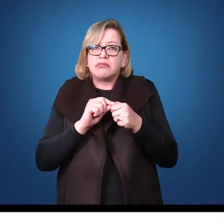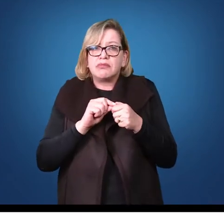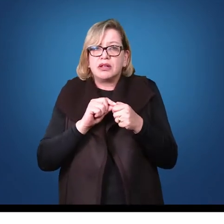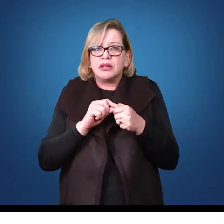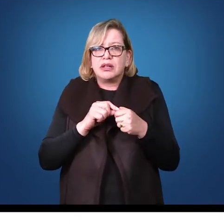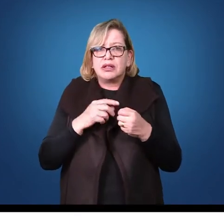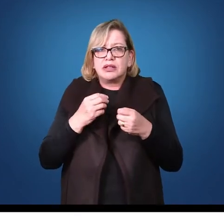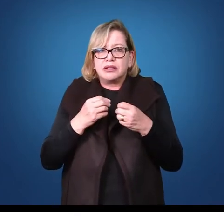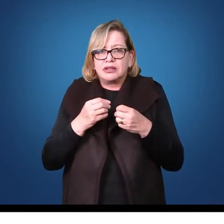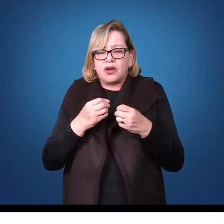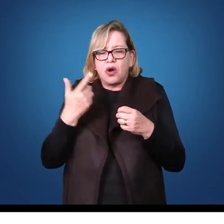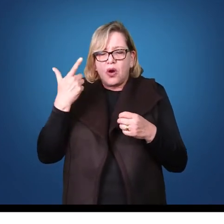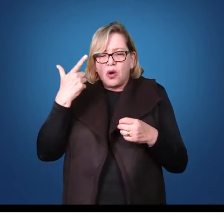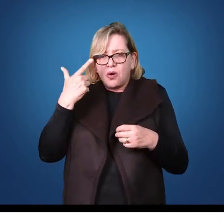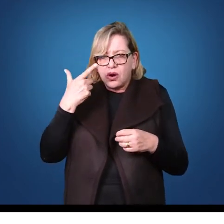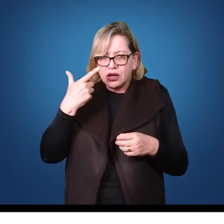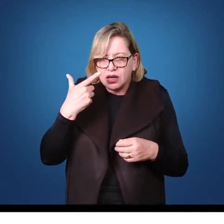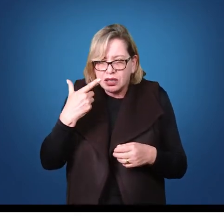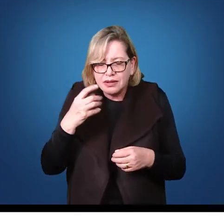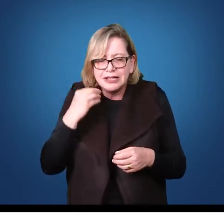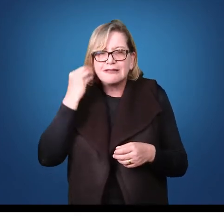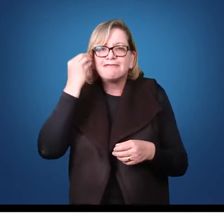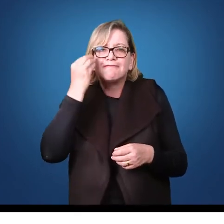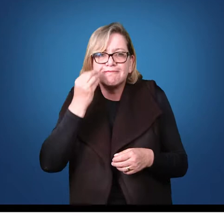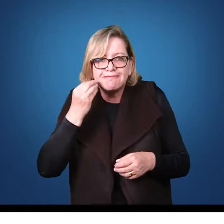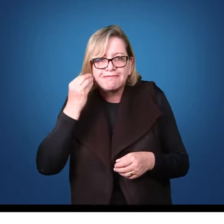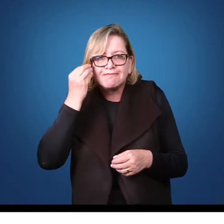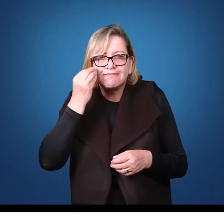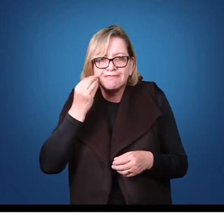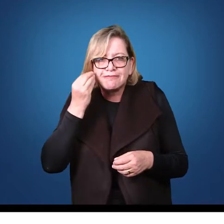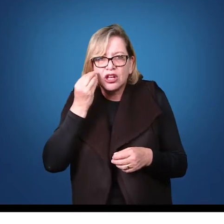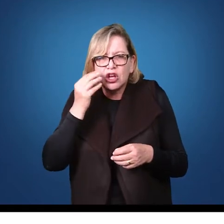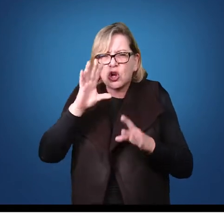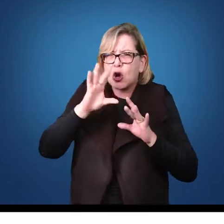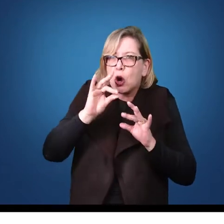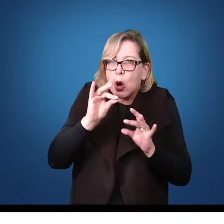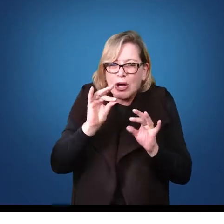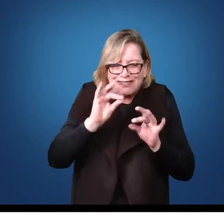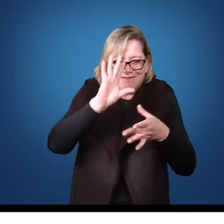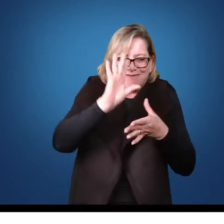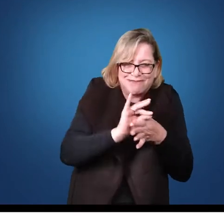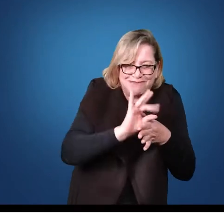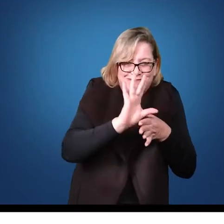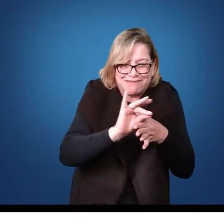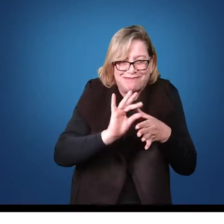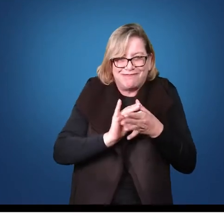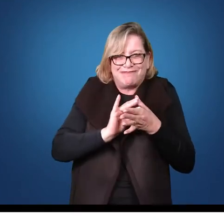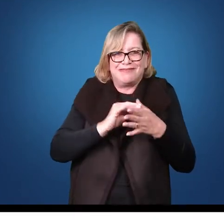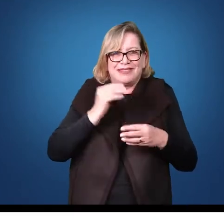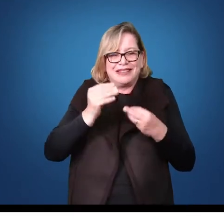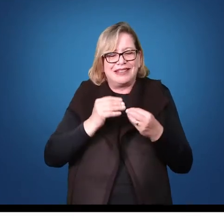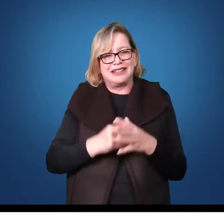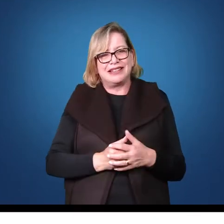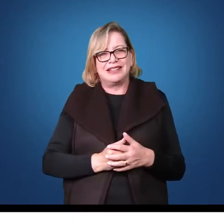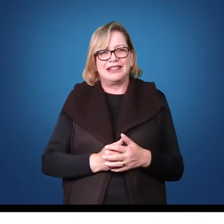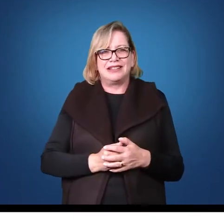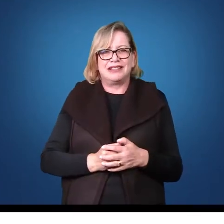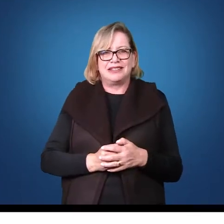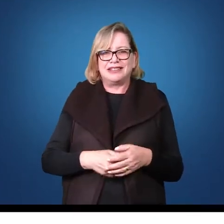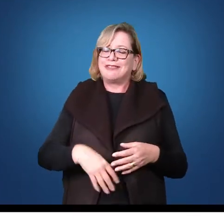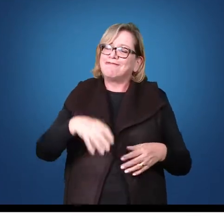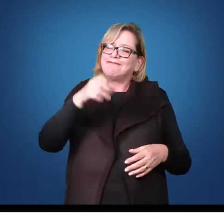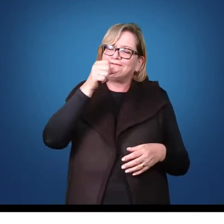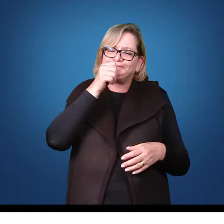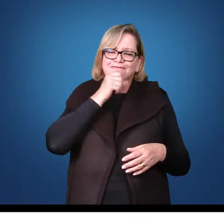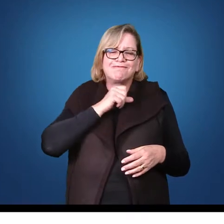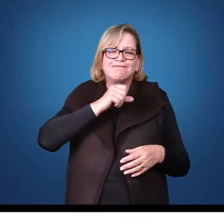ter que... Amarra de novo. Tenta. Tem cola durepox. Enquanto isso, a